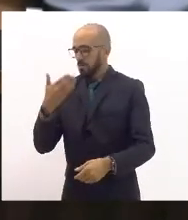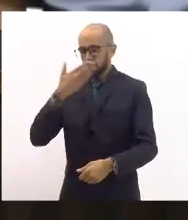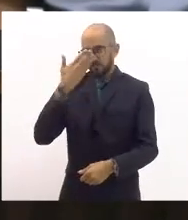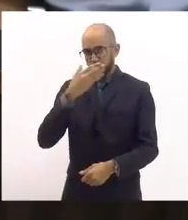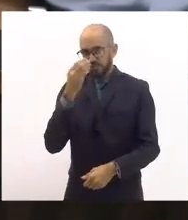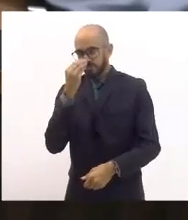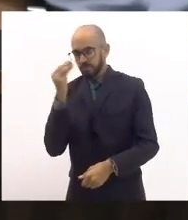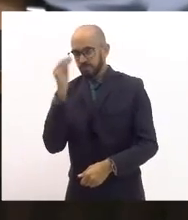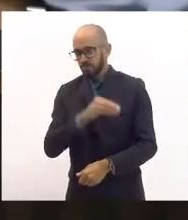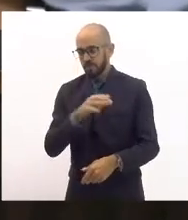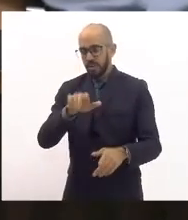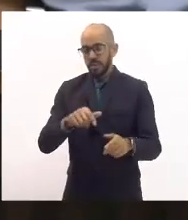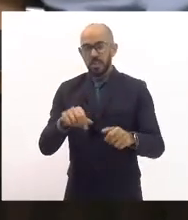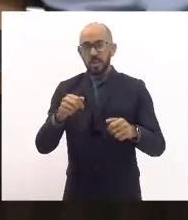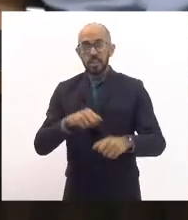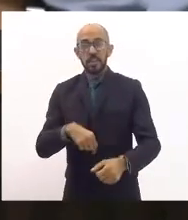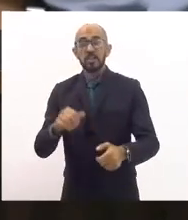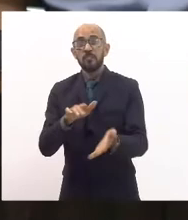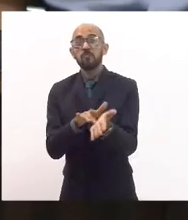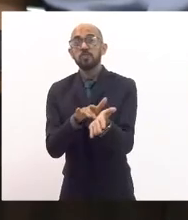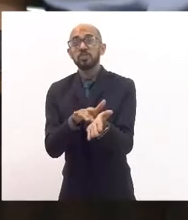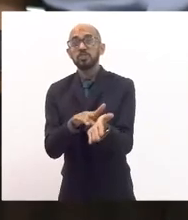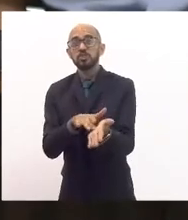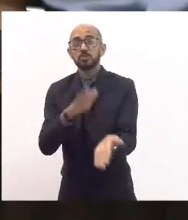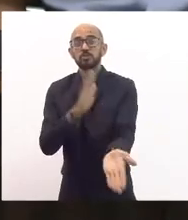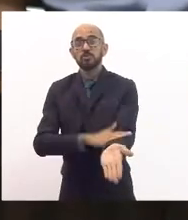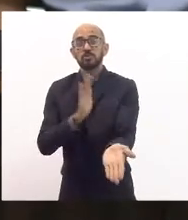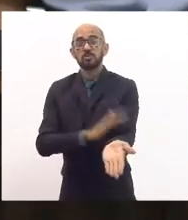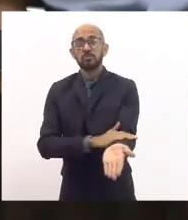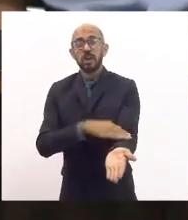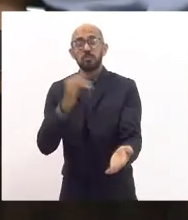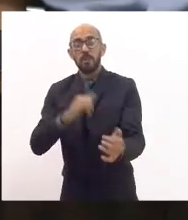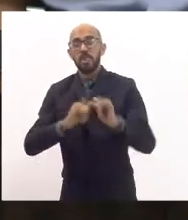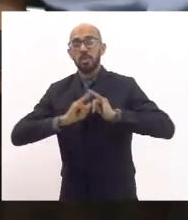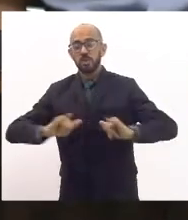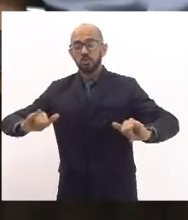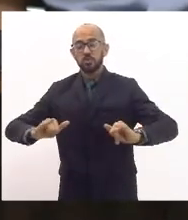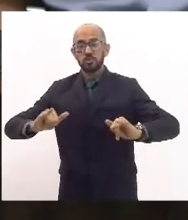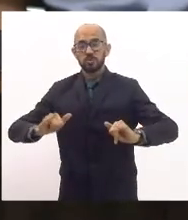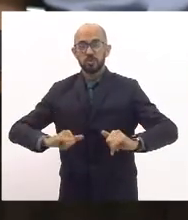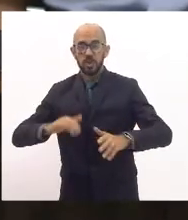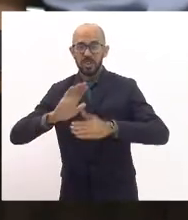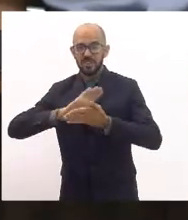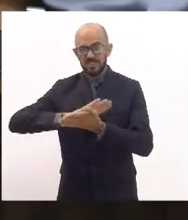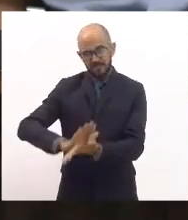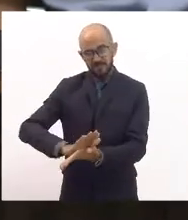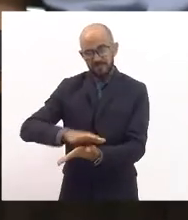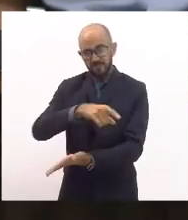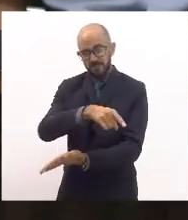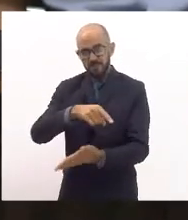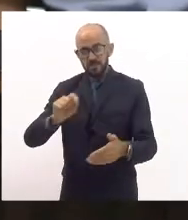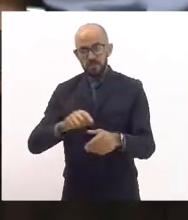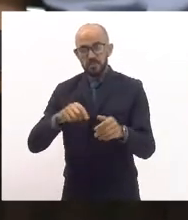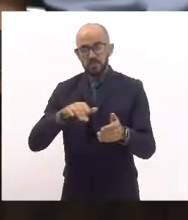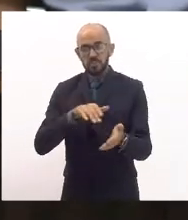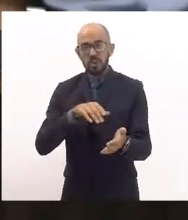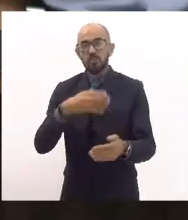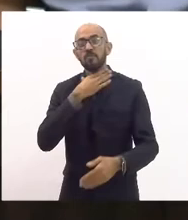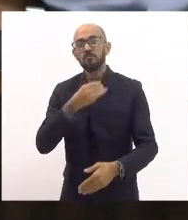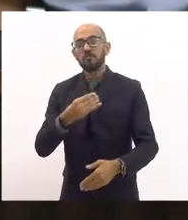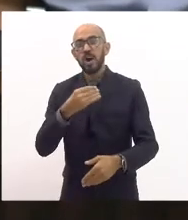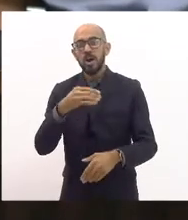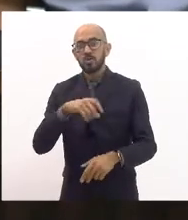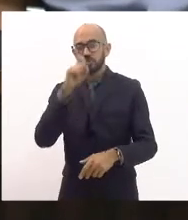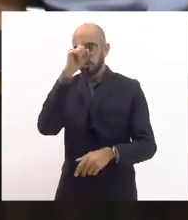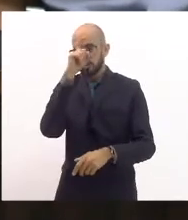e até se fez dependente químico para denunciar maus tratos e suporte das Clínicas clínicas